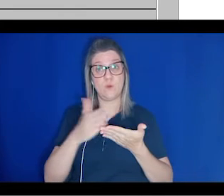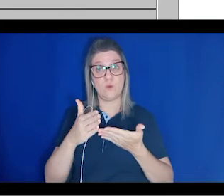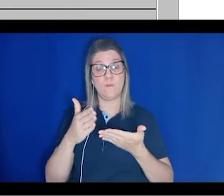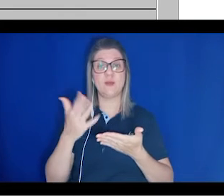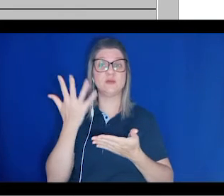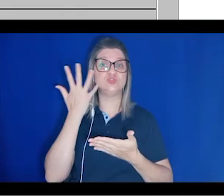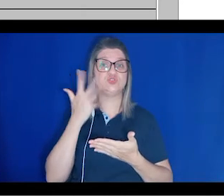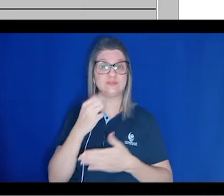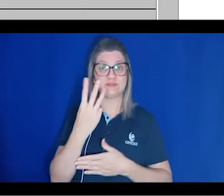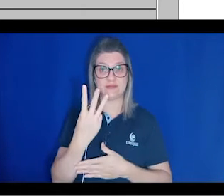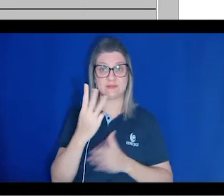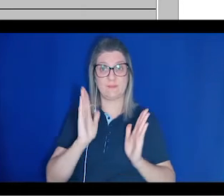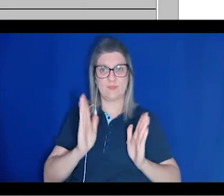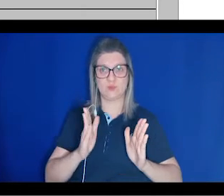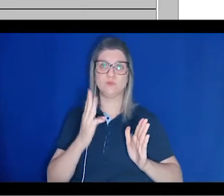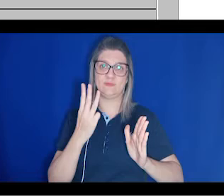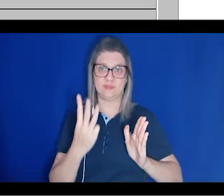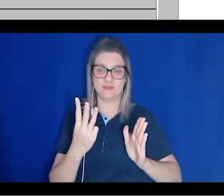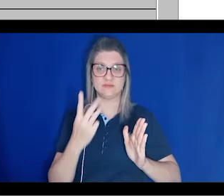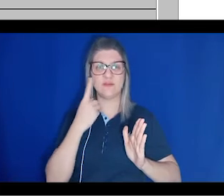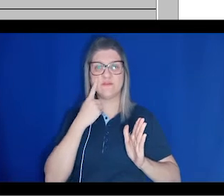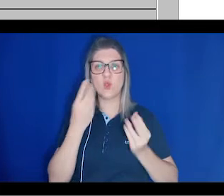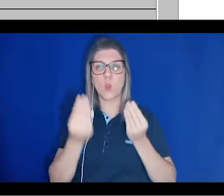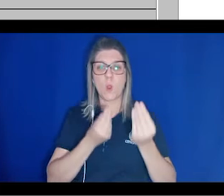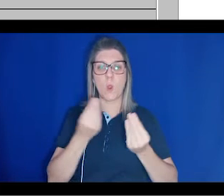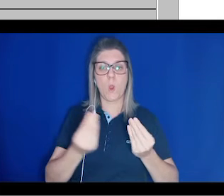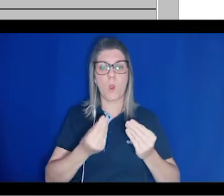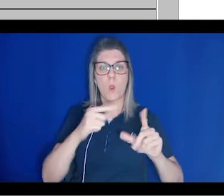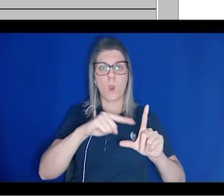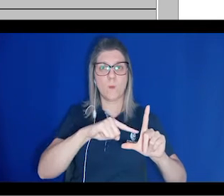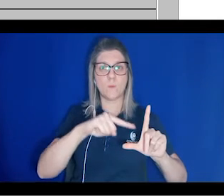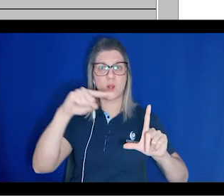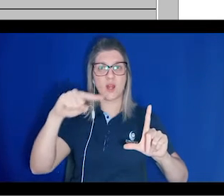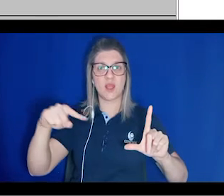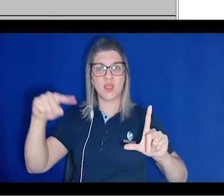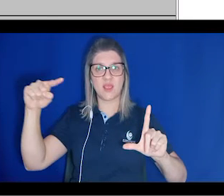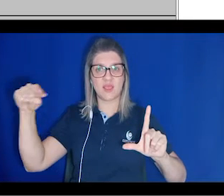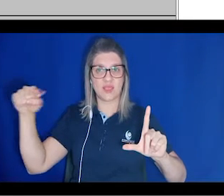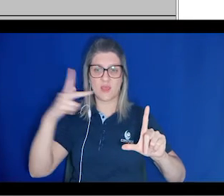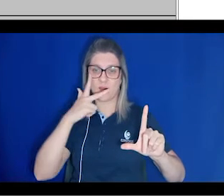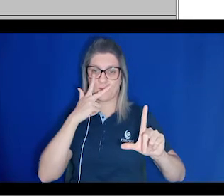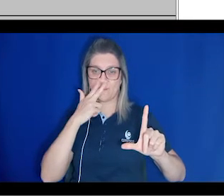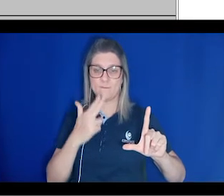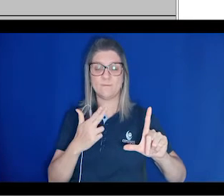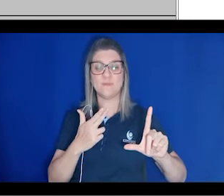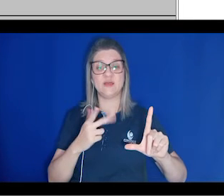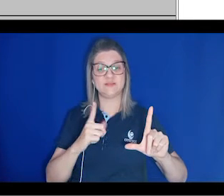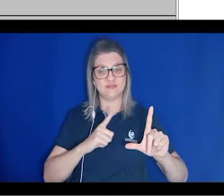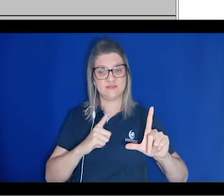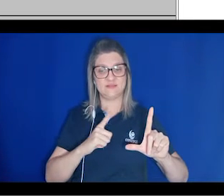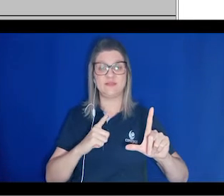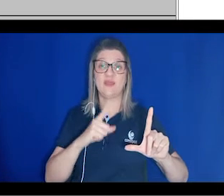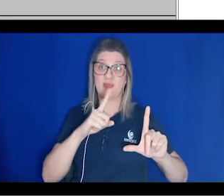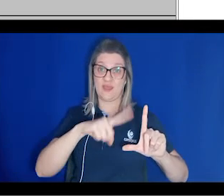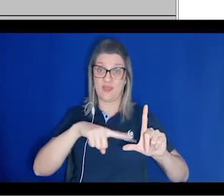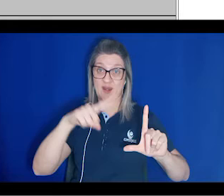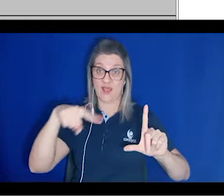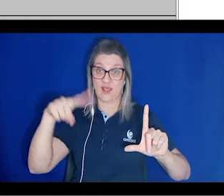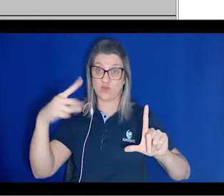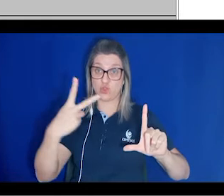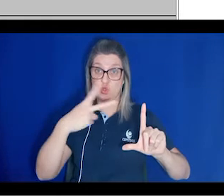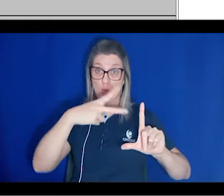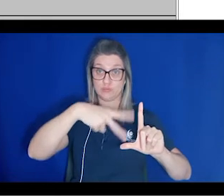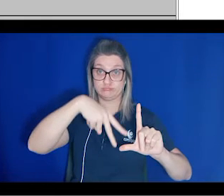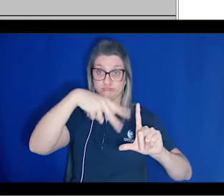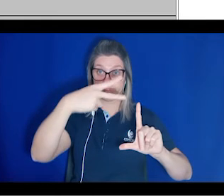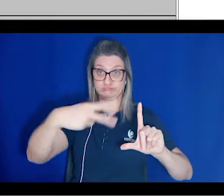E percebam agora como irá formar uma linha, assim como nós temos a linha do preço. Portanto, nós temos um gráfico de linhas para